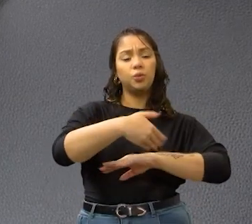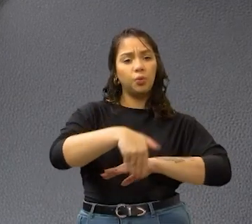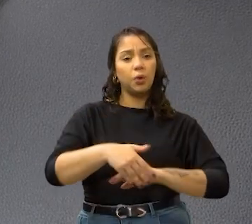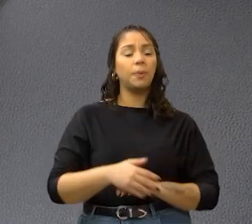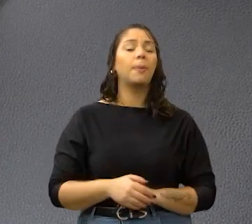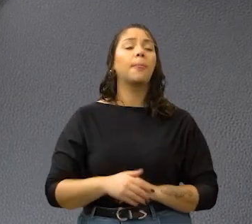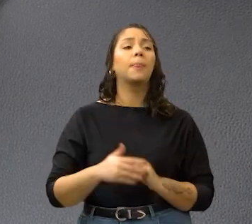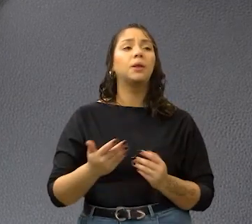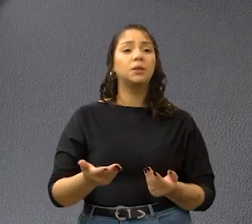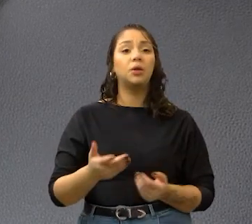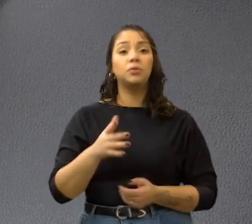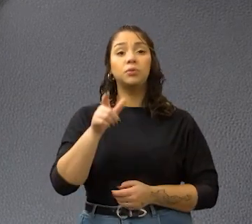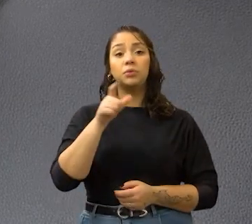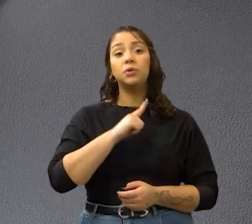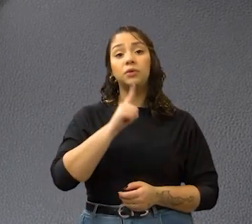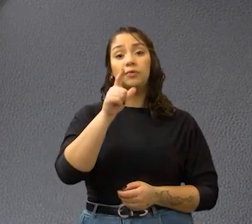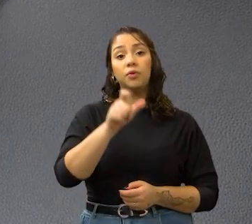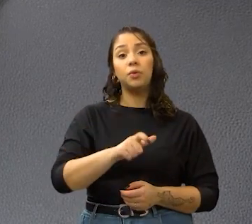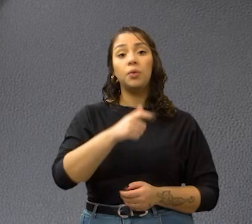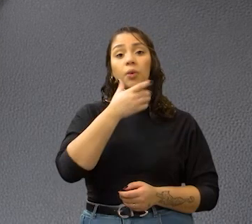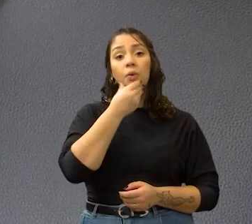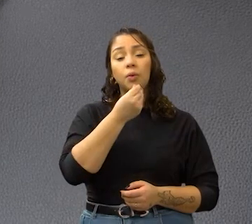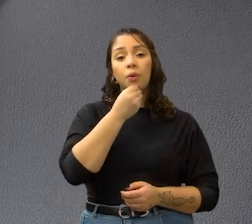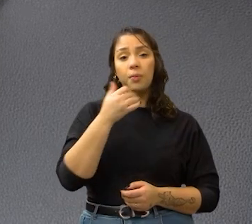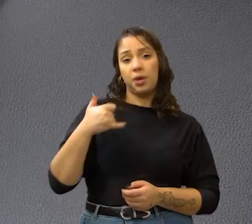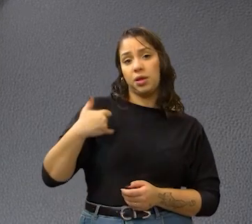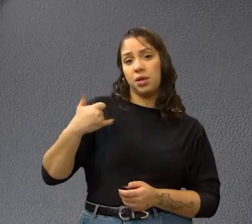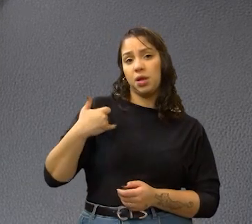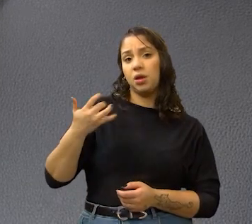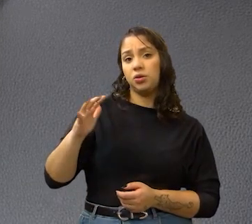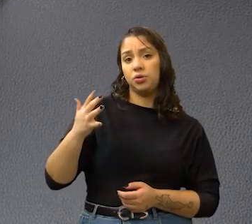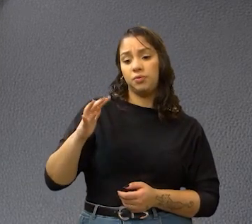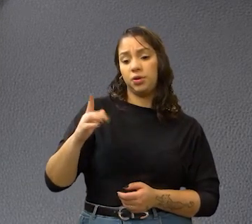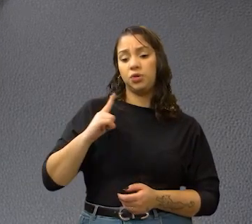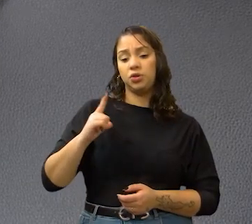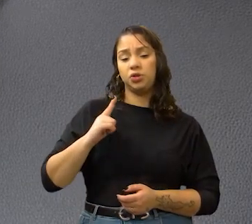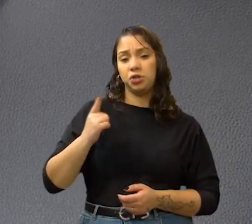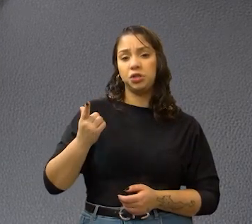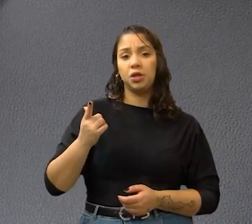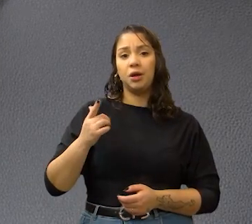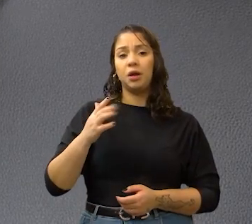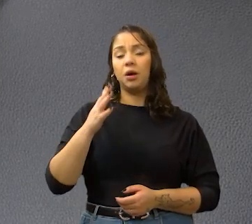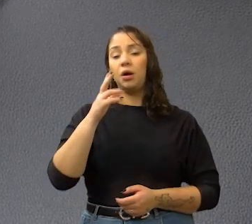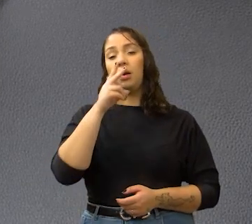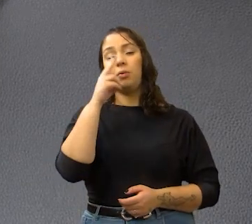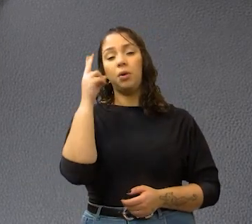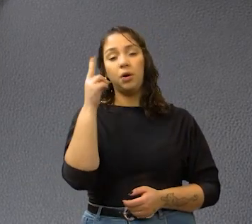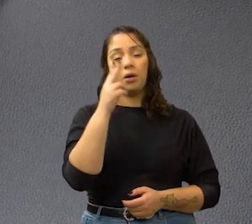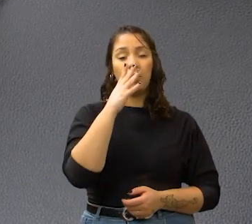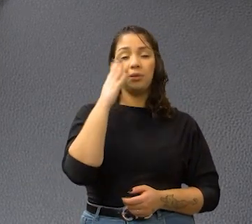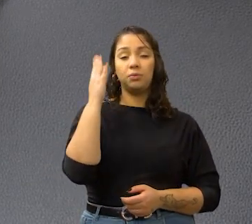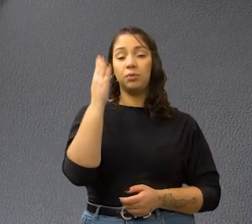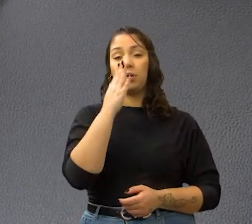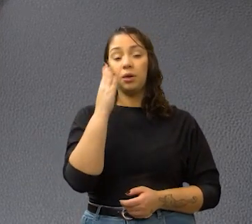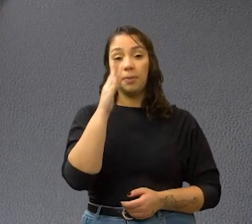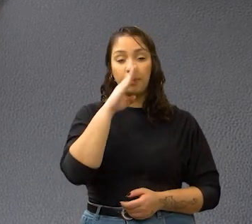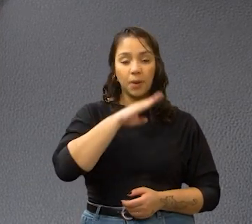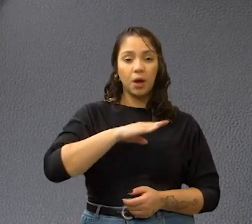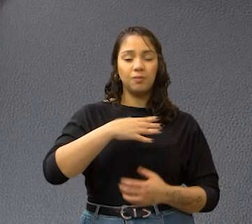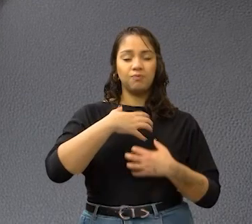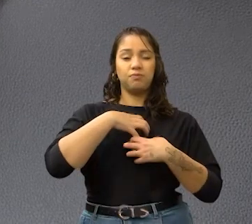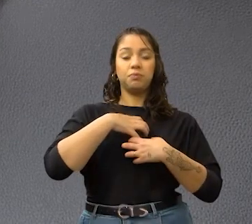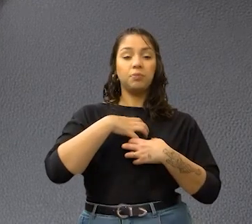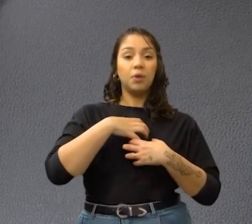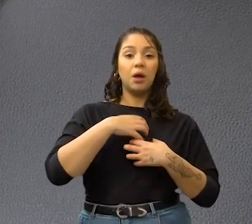Então, um homem, né, de meia idade estava ali passando mal, e aí o que falhou